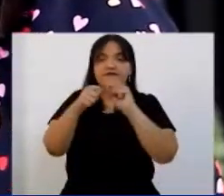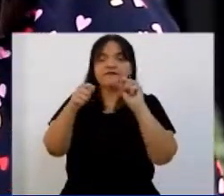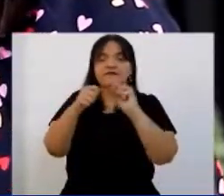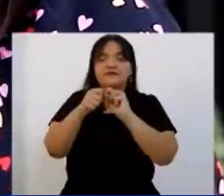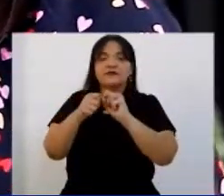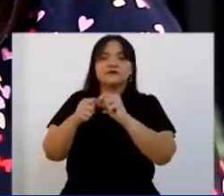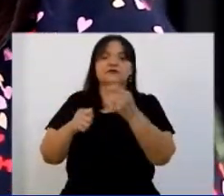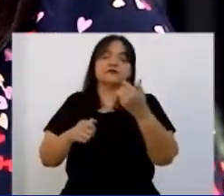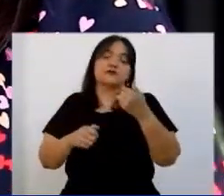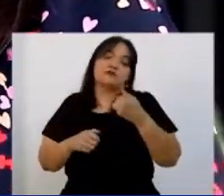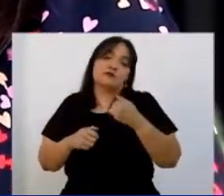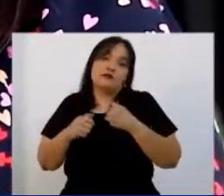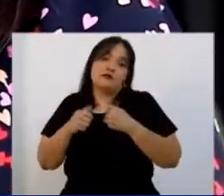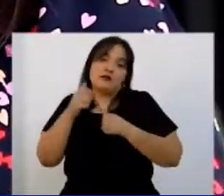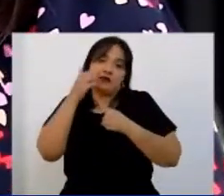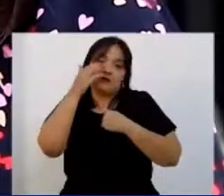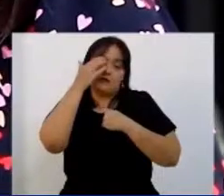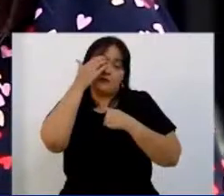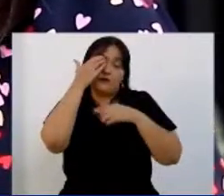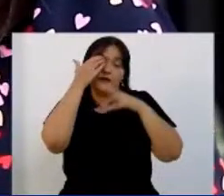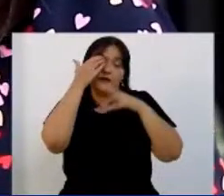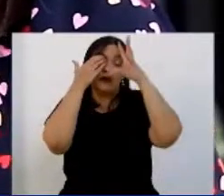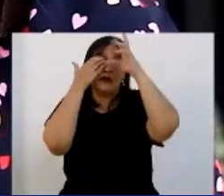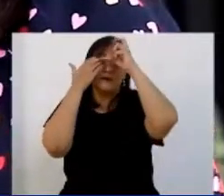Tudo isso me fez